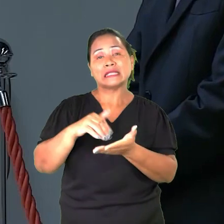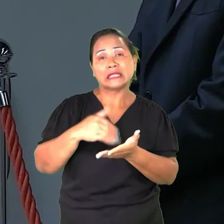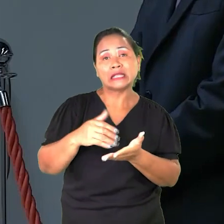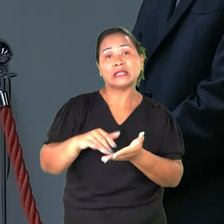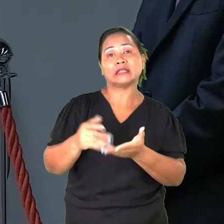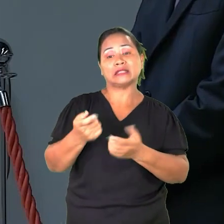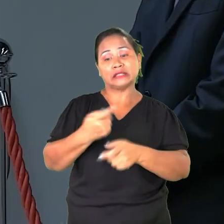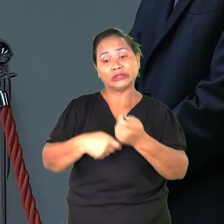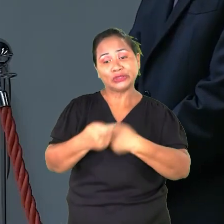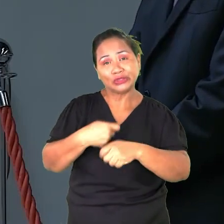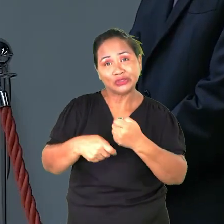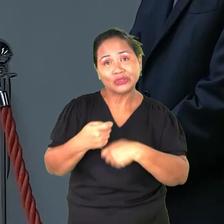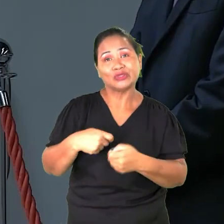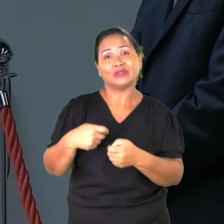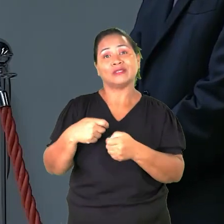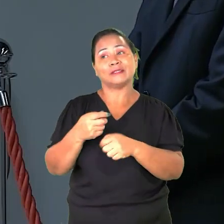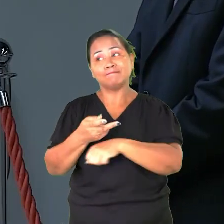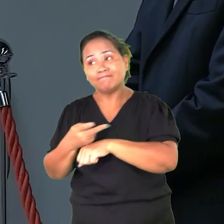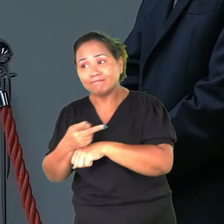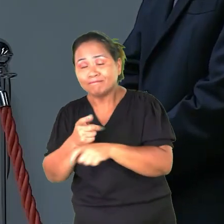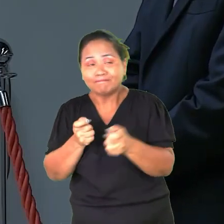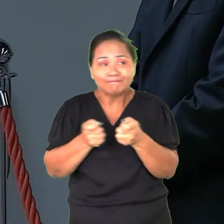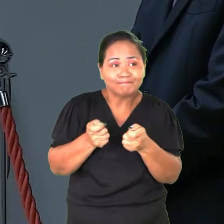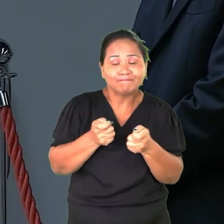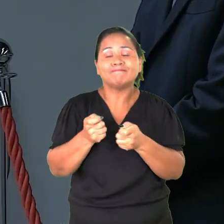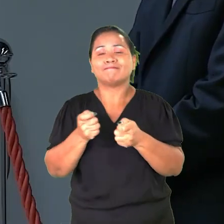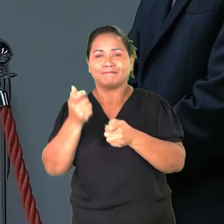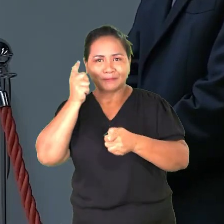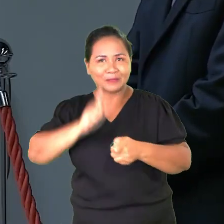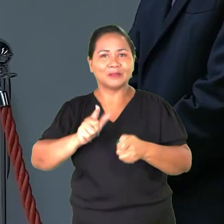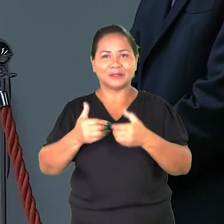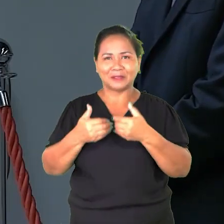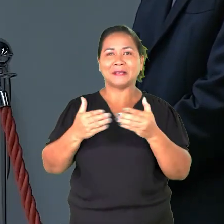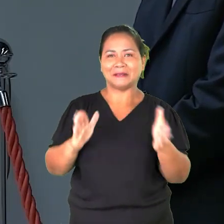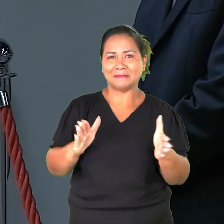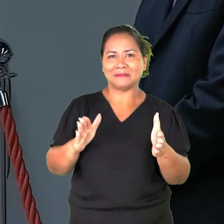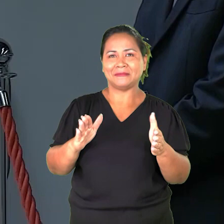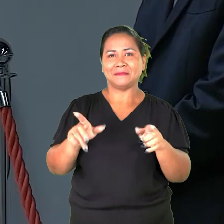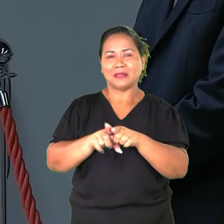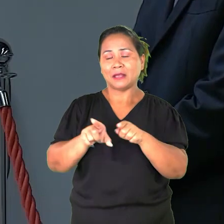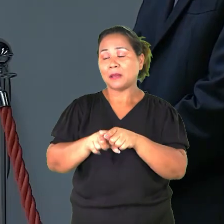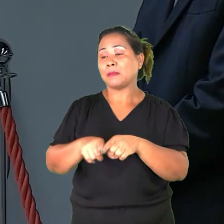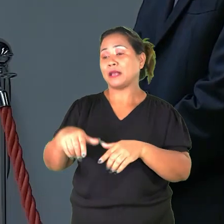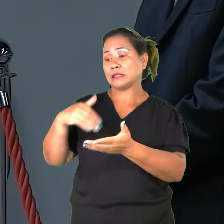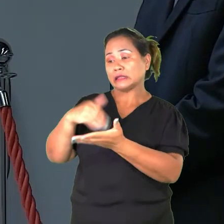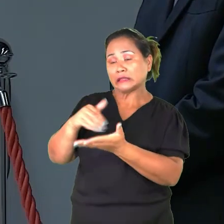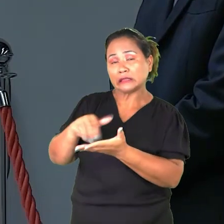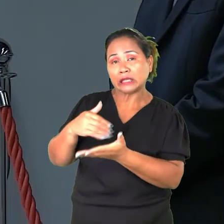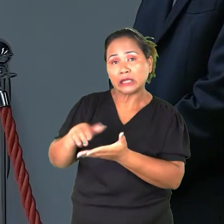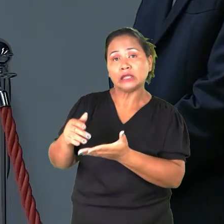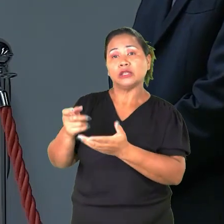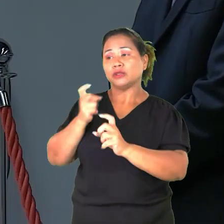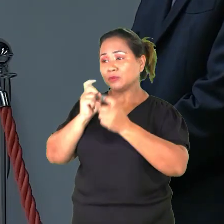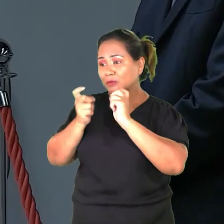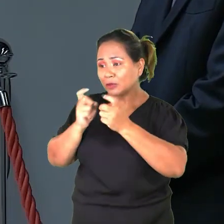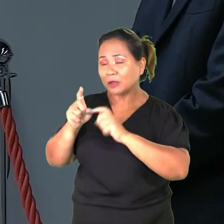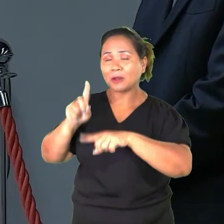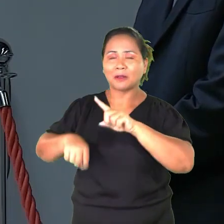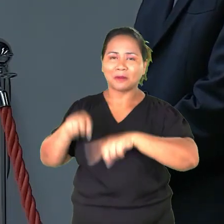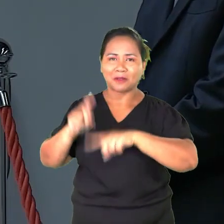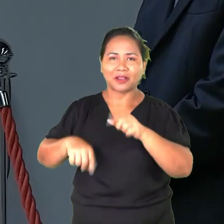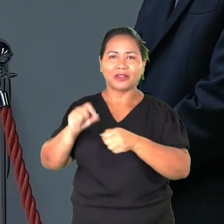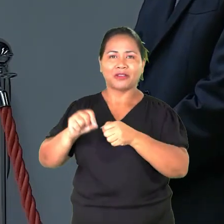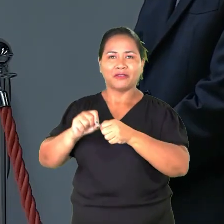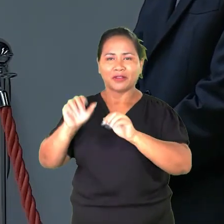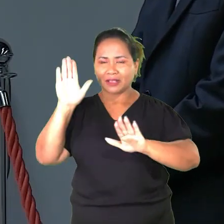Orçamento e Finanças, que é quem busca compor os orçamentos. Enfim, inúmeras áreas aqui. A Secretaria de Administração de Material,